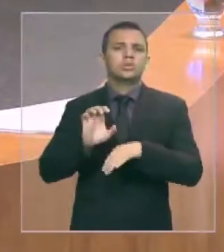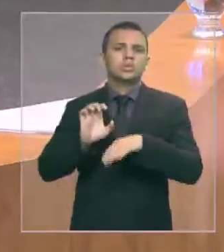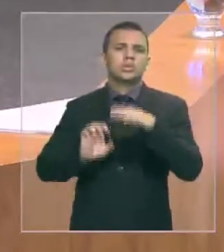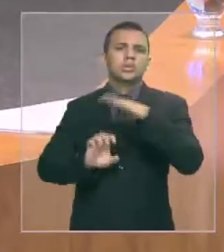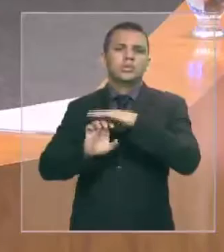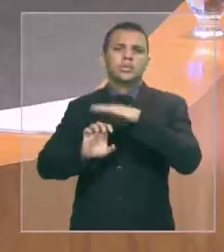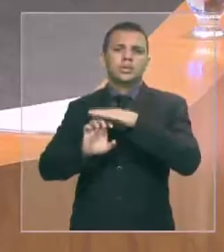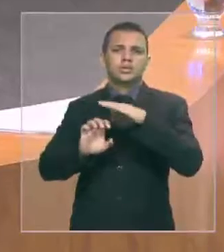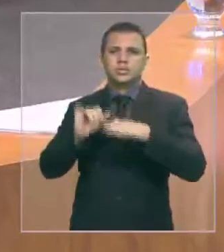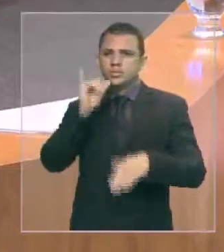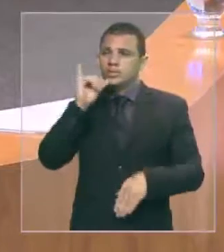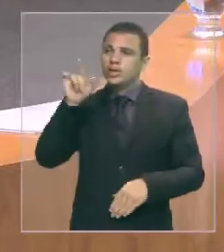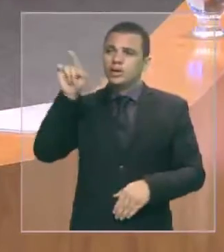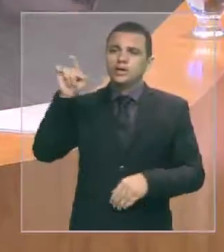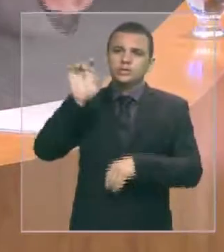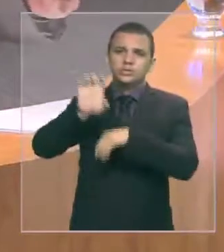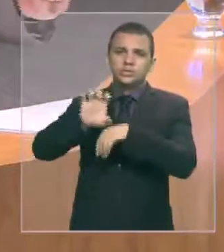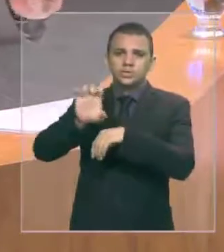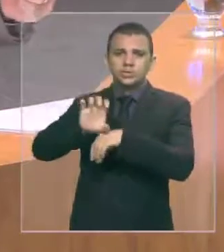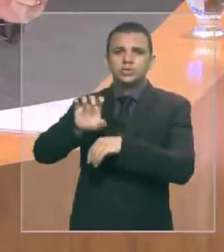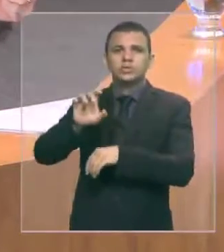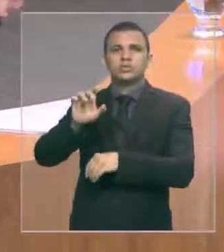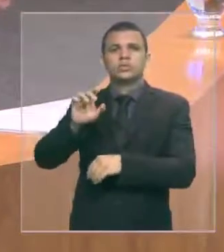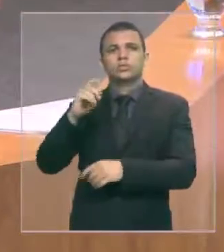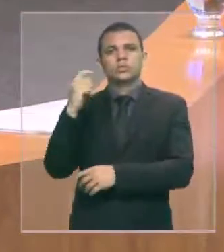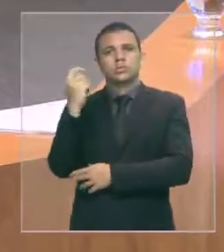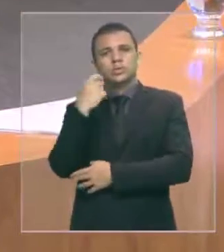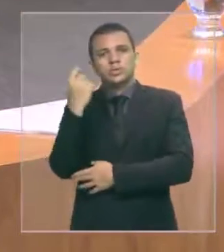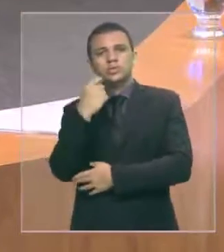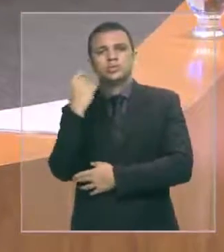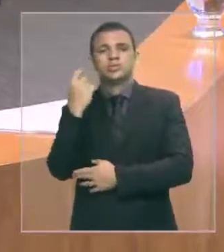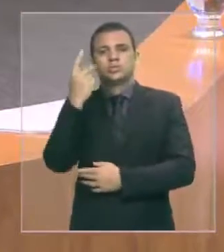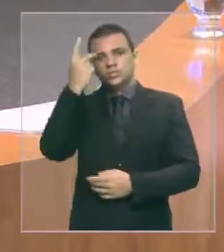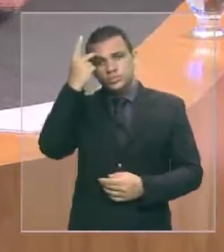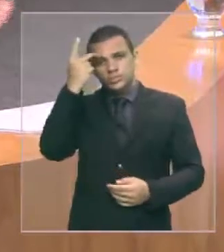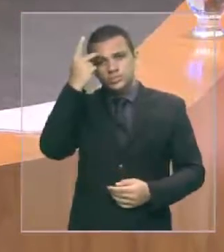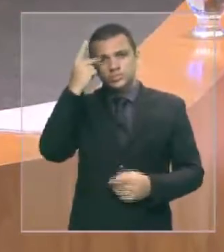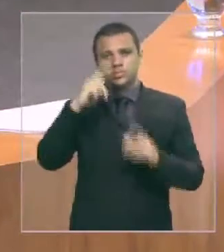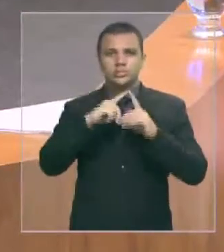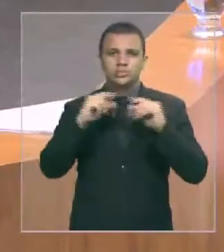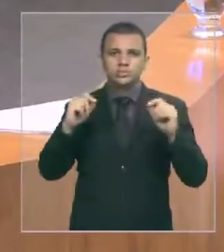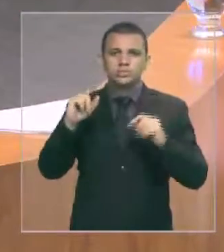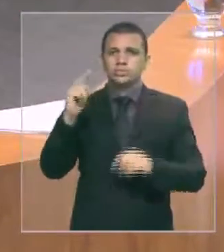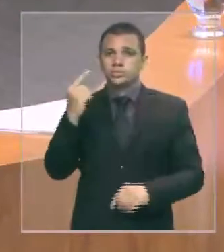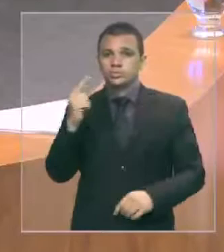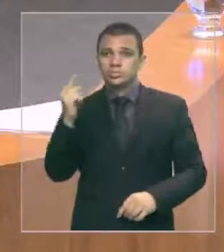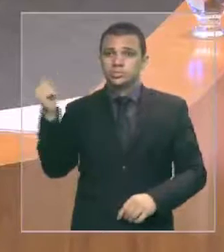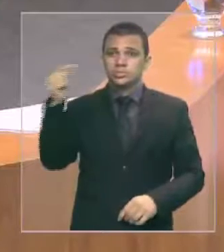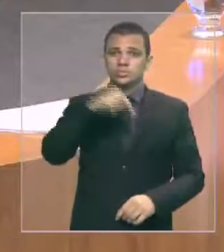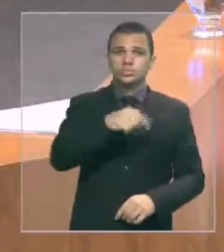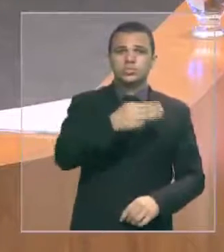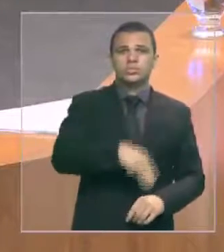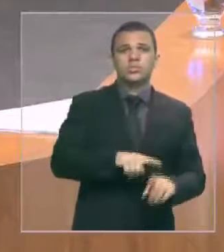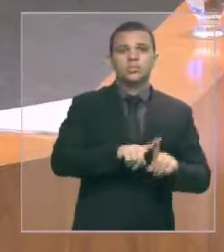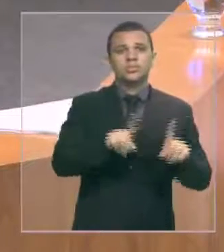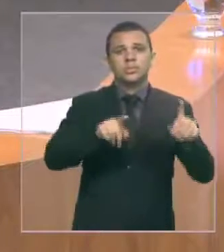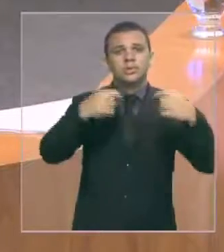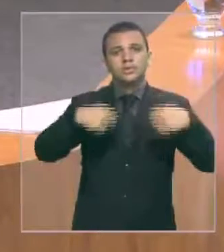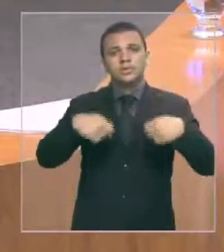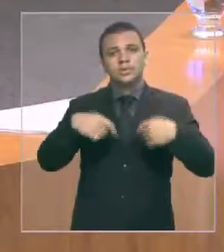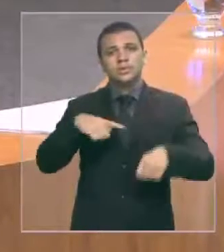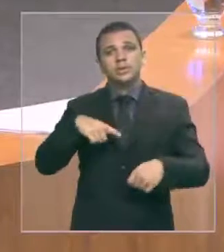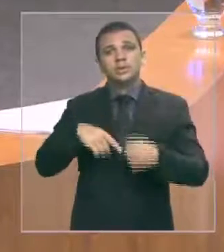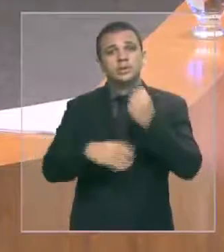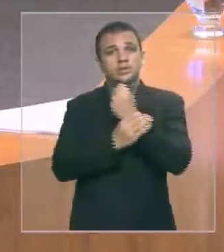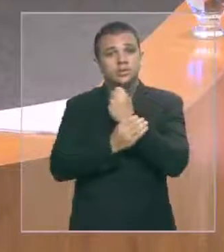do Rio Grande do Sul, lá do estado de São Paulo, lá de Brasília, de Goiás, sem que haja